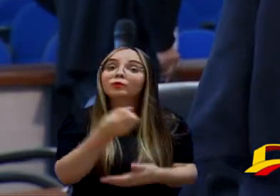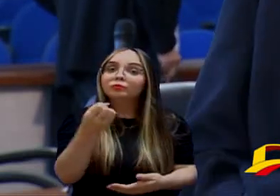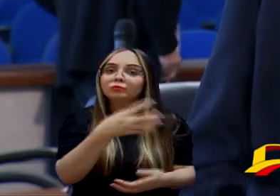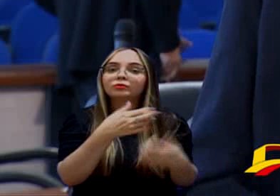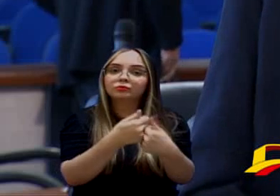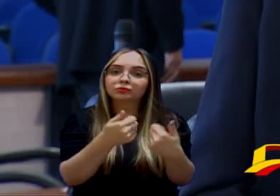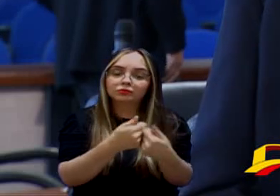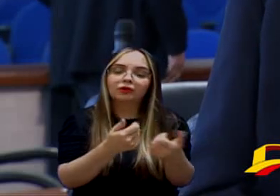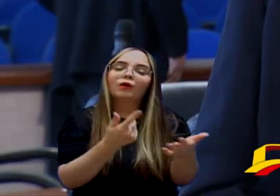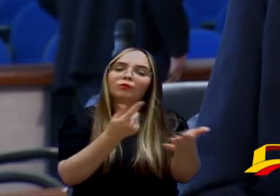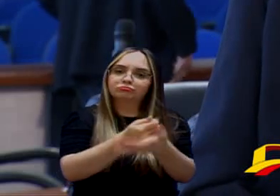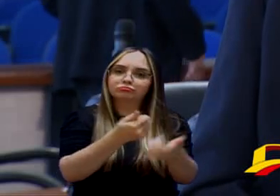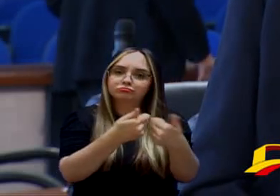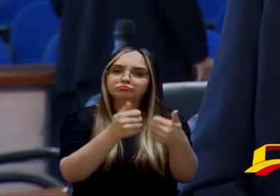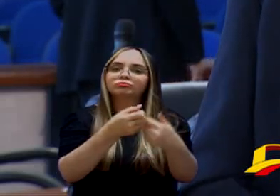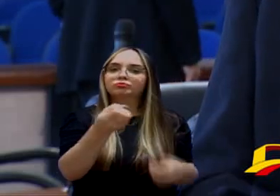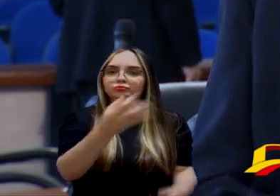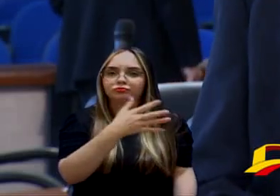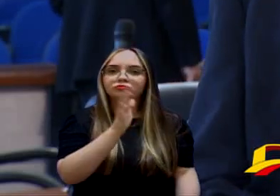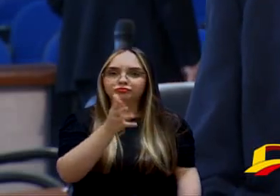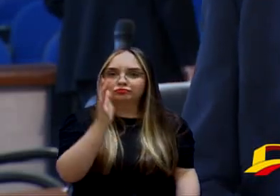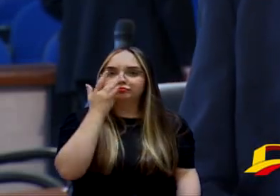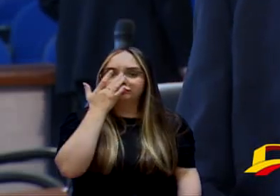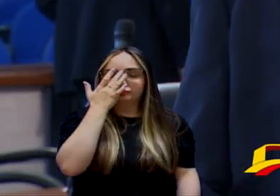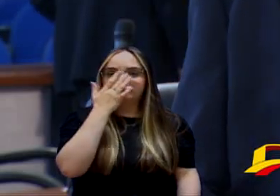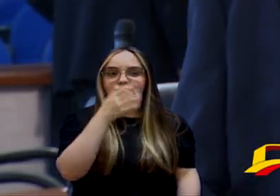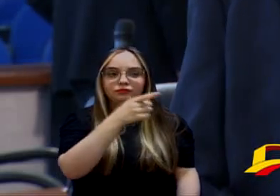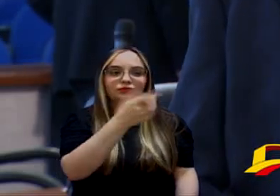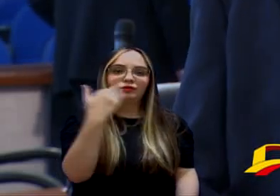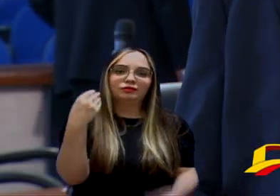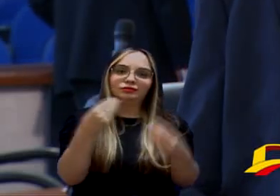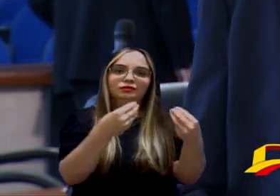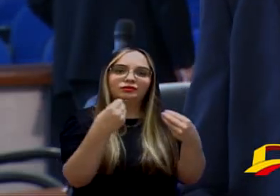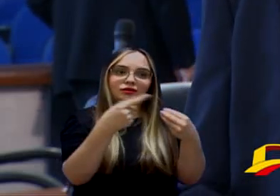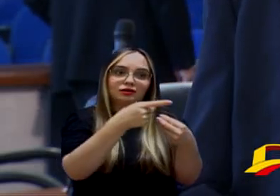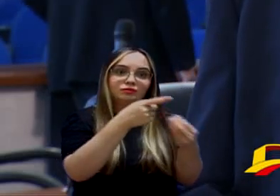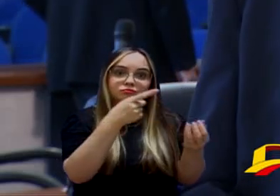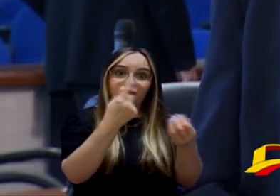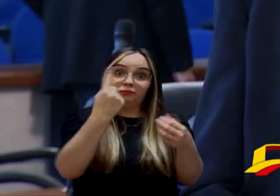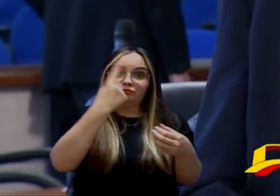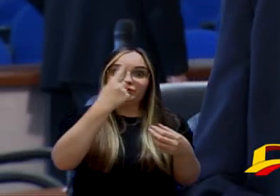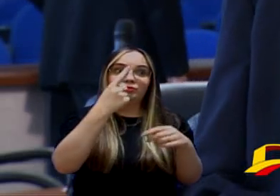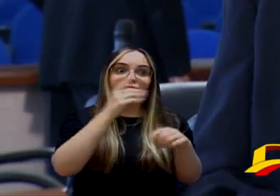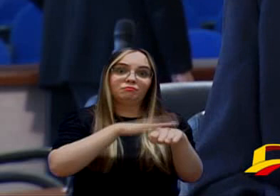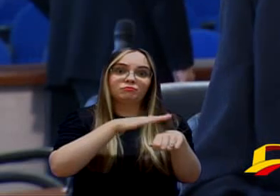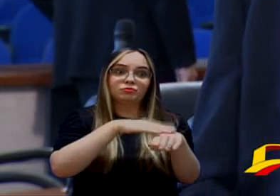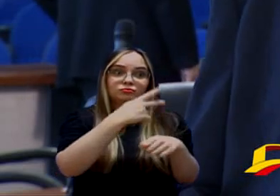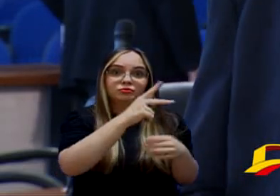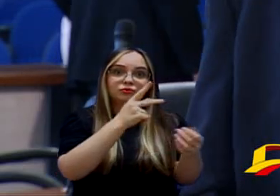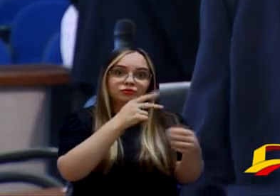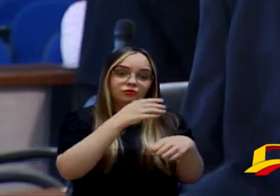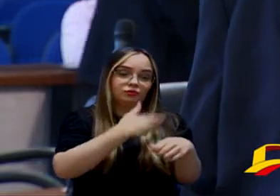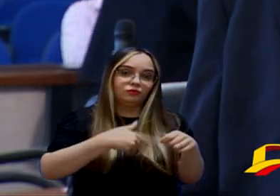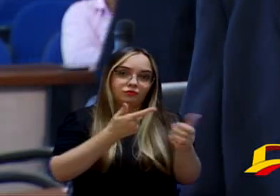novo ônibus compraram o novo ônibus comprar aquele foi doado não sei a senhora sabe o primeiro foi doado por uma empresa que já